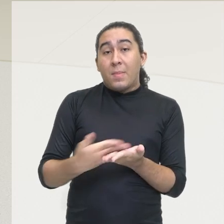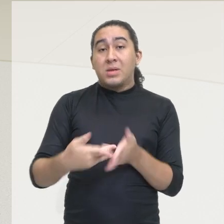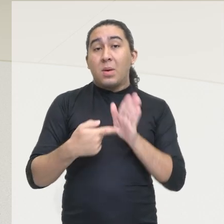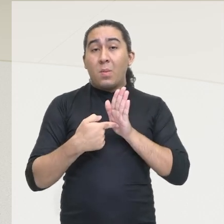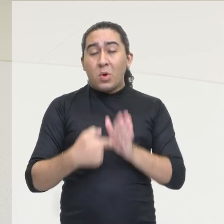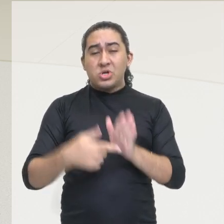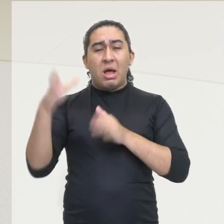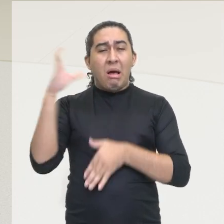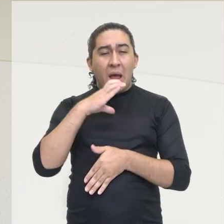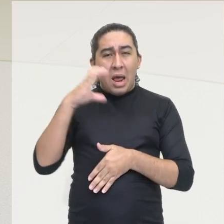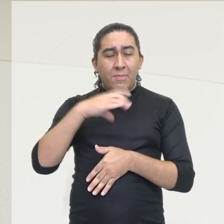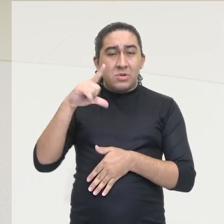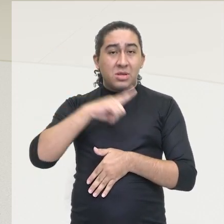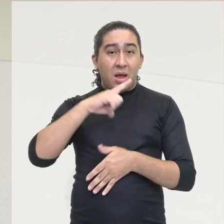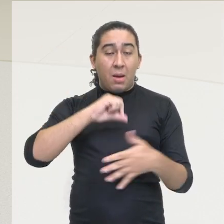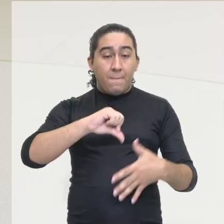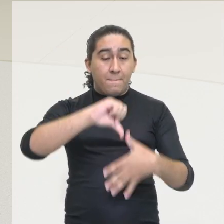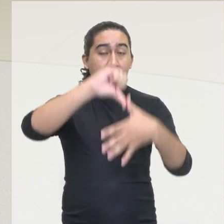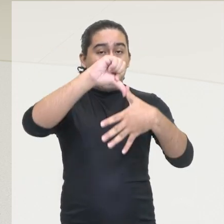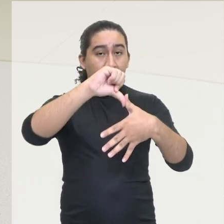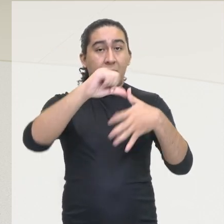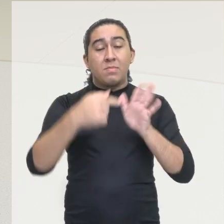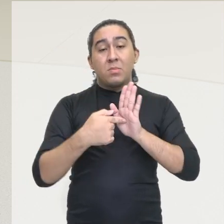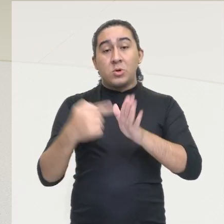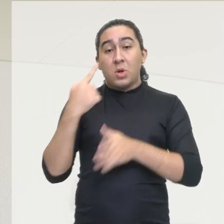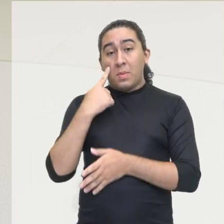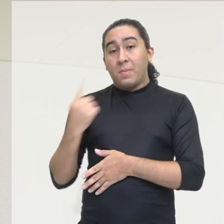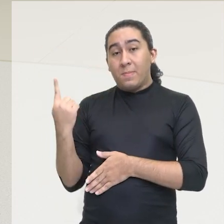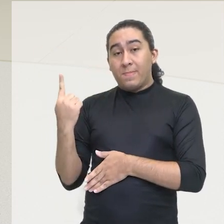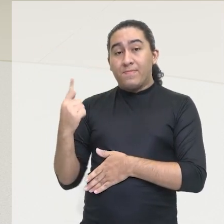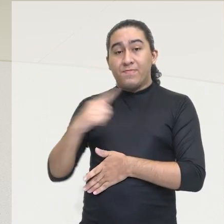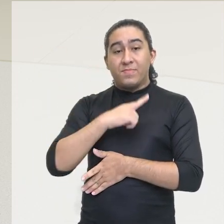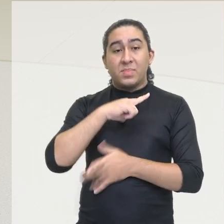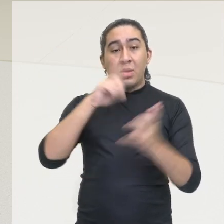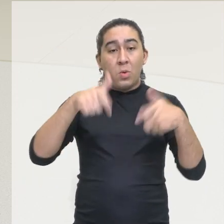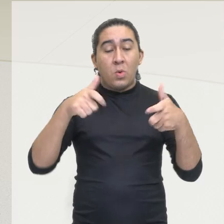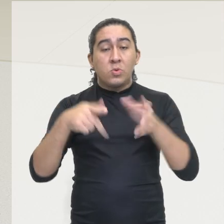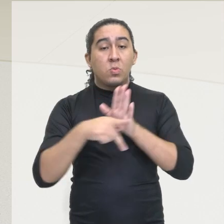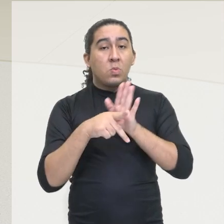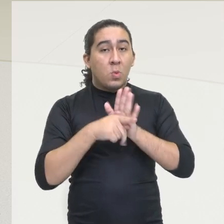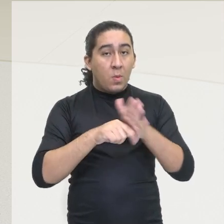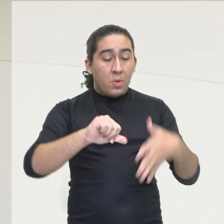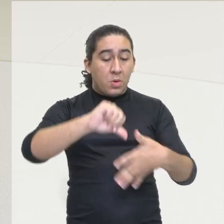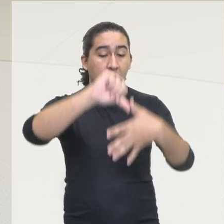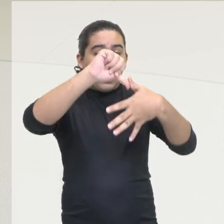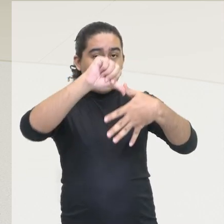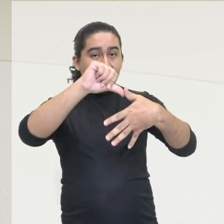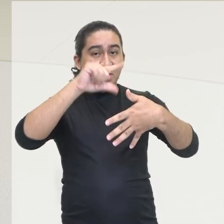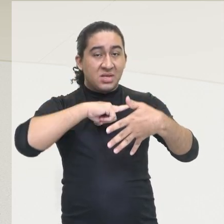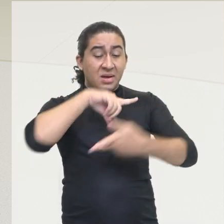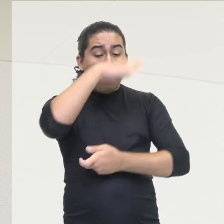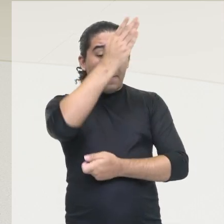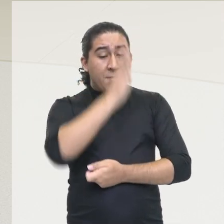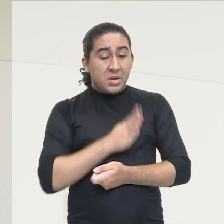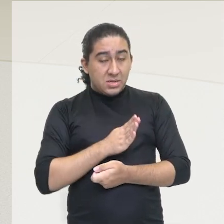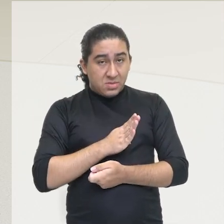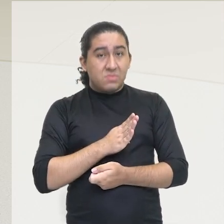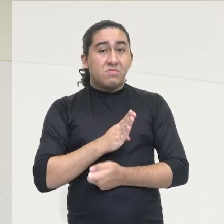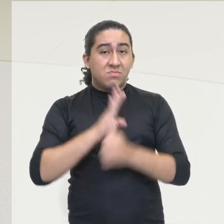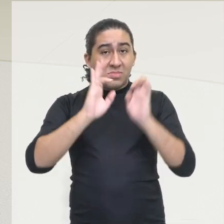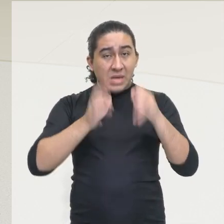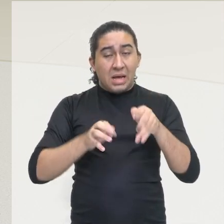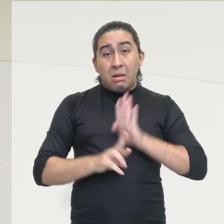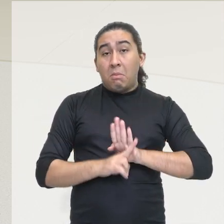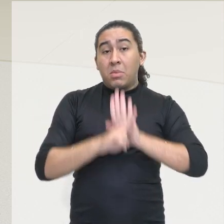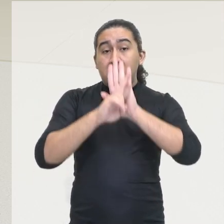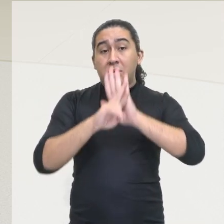mostrando aqui para vocês um mapinha, onde ele está demonstrando aí as limitações geográficas dos nossos